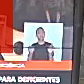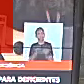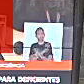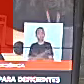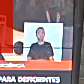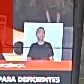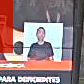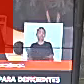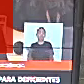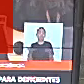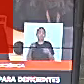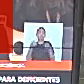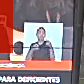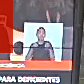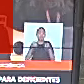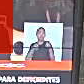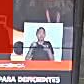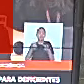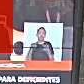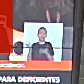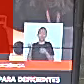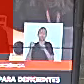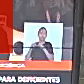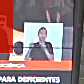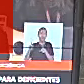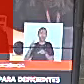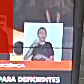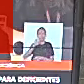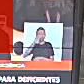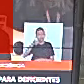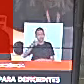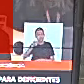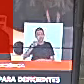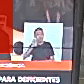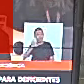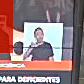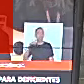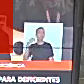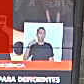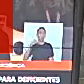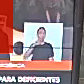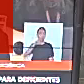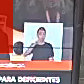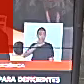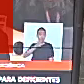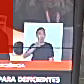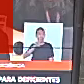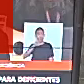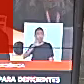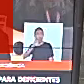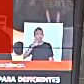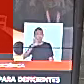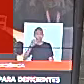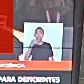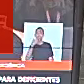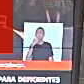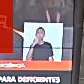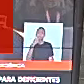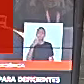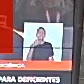professor Wendel e doutor Maurício, parece que está tendo que fazer um